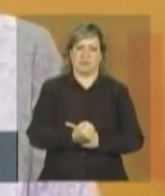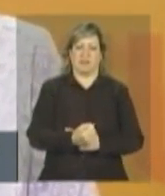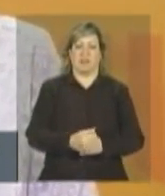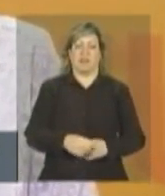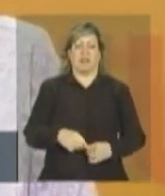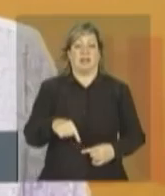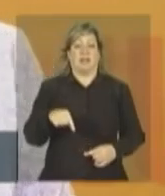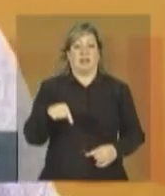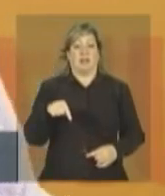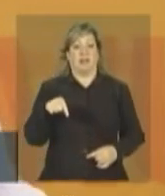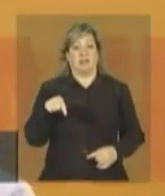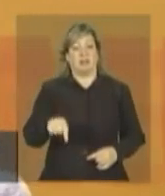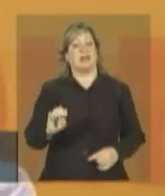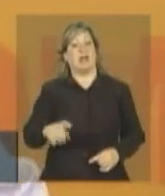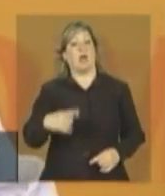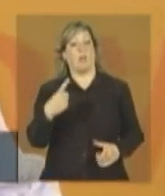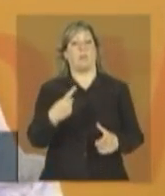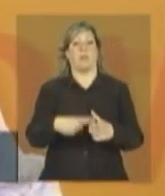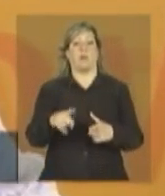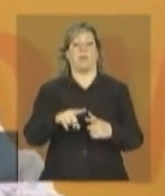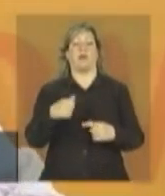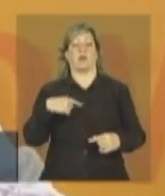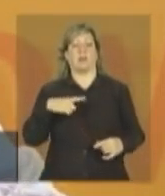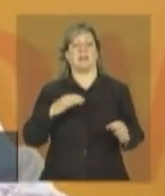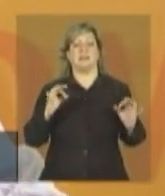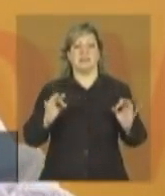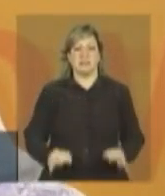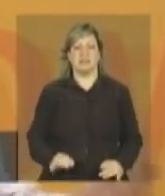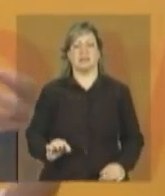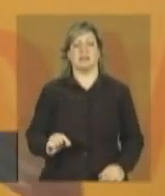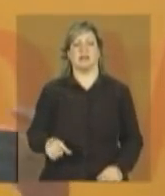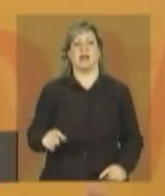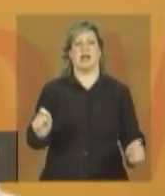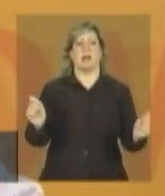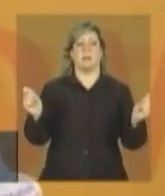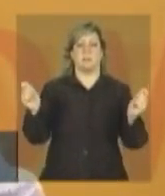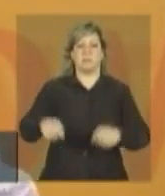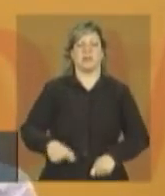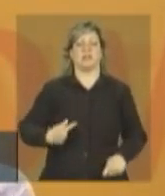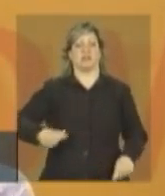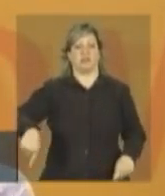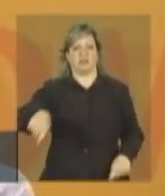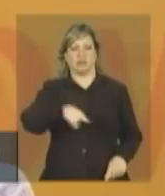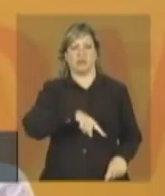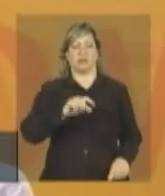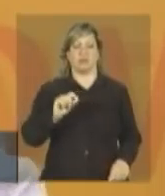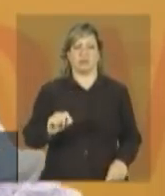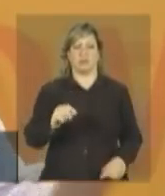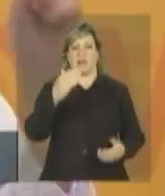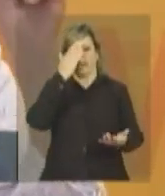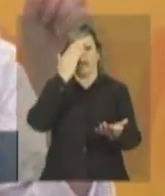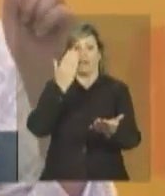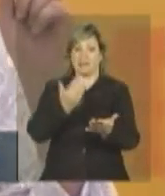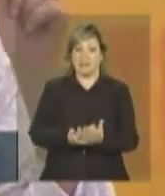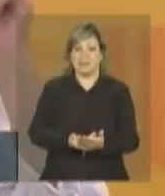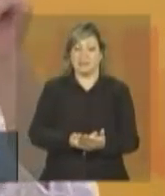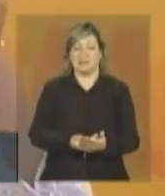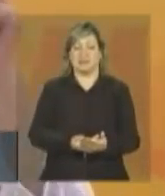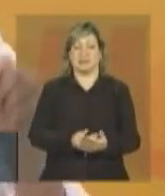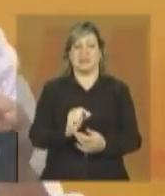Esse é um problema, e eu tenho certeza que a capacidade nossa de acreditar em